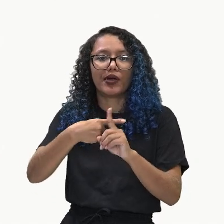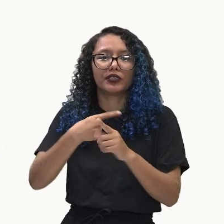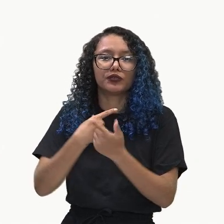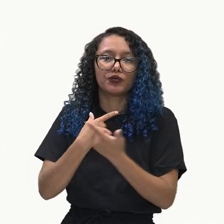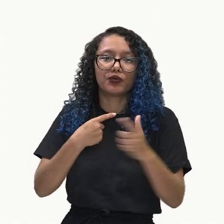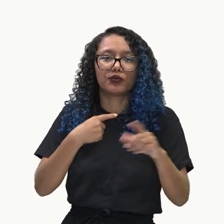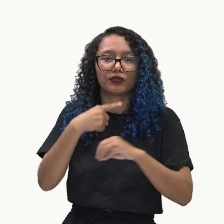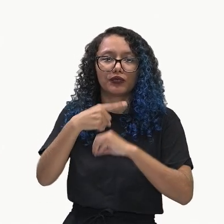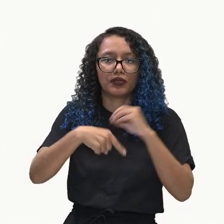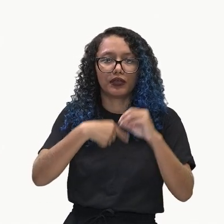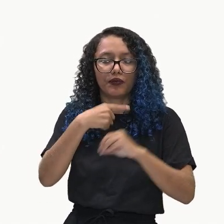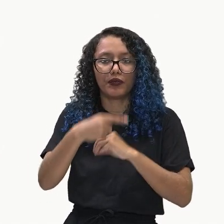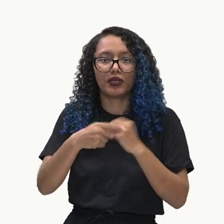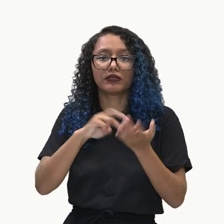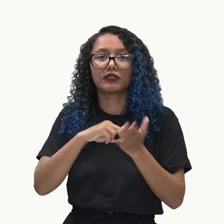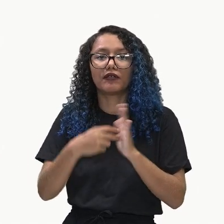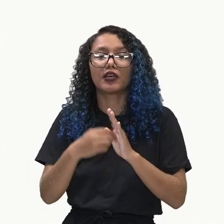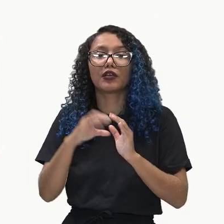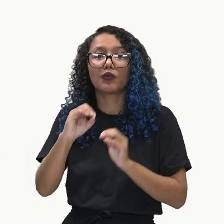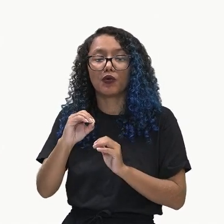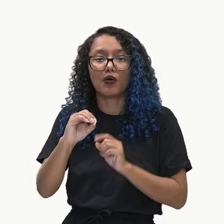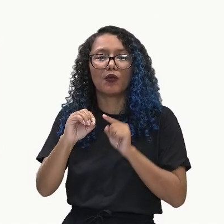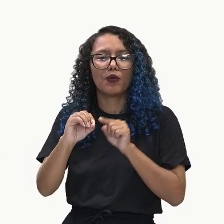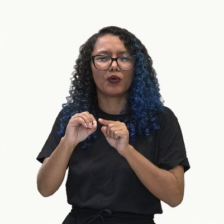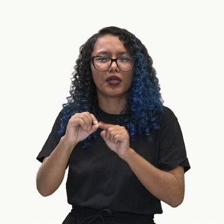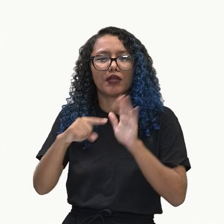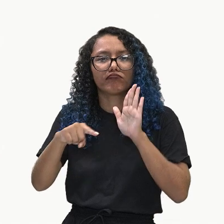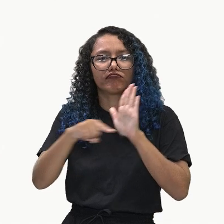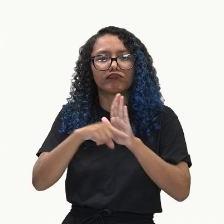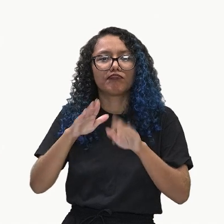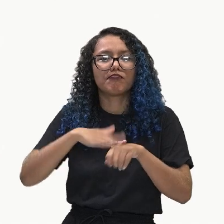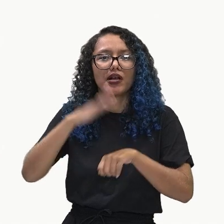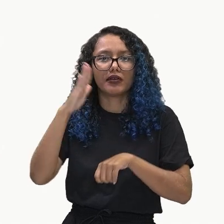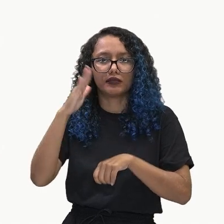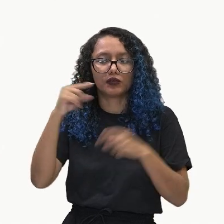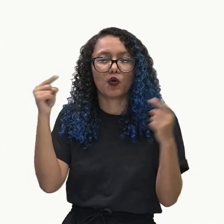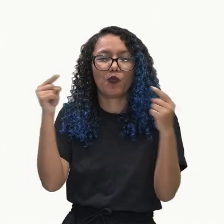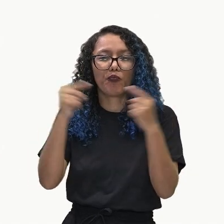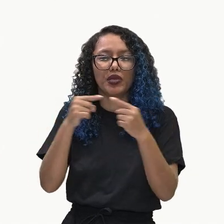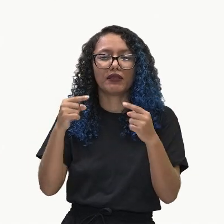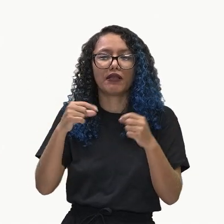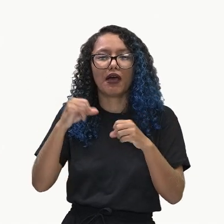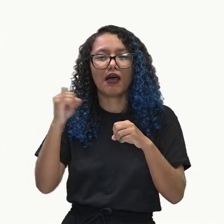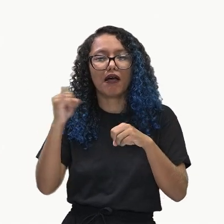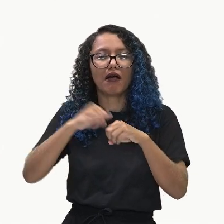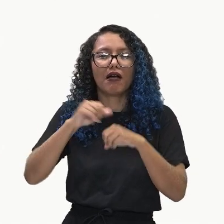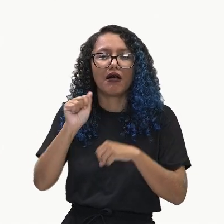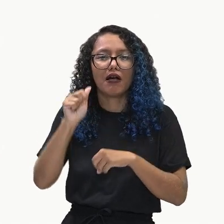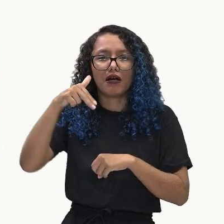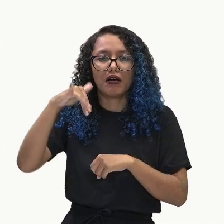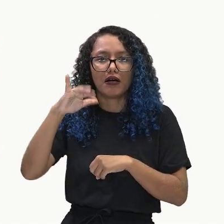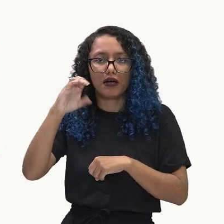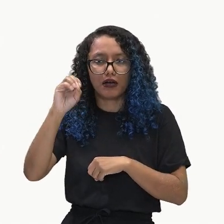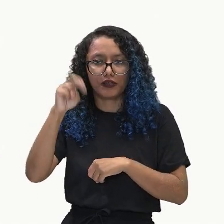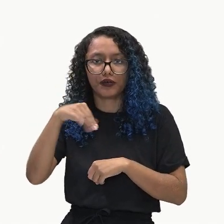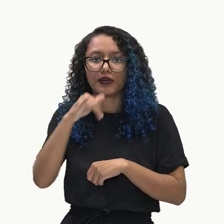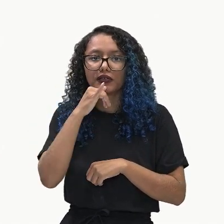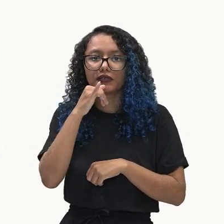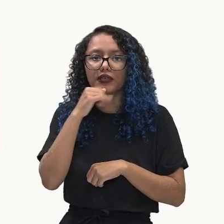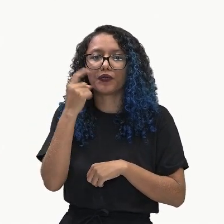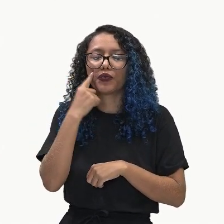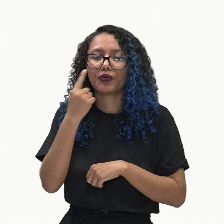o mais eletronegativo, ou seja, é um ânion. Aqui nós temos o exemplo do minério de